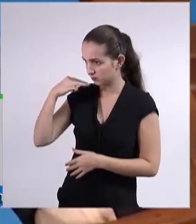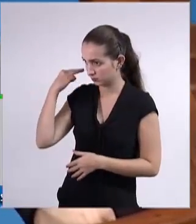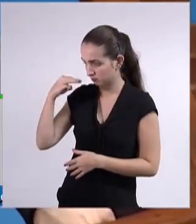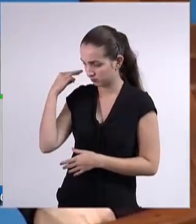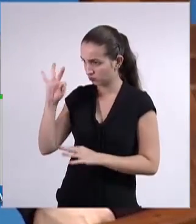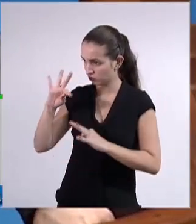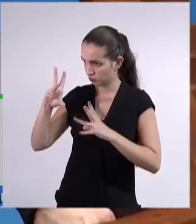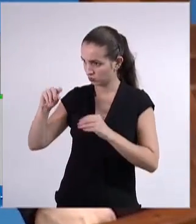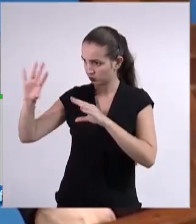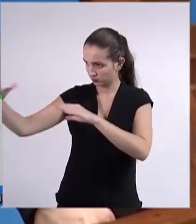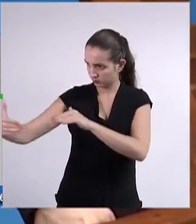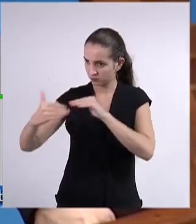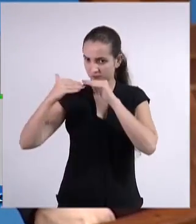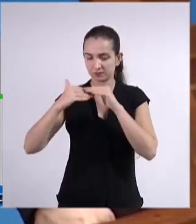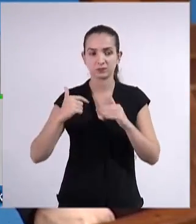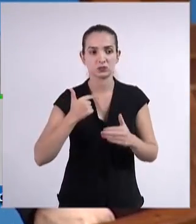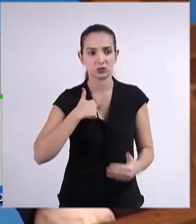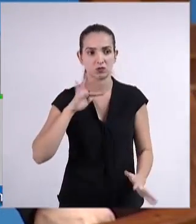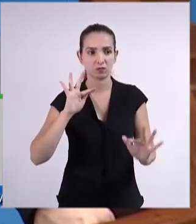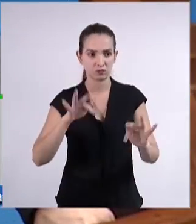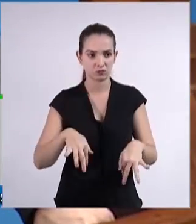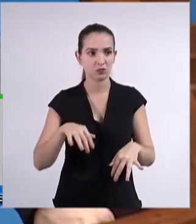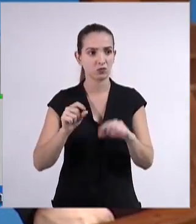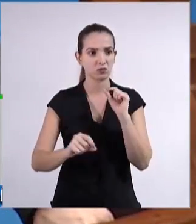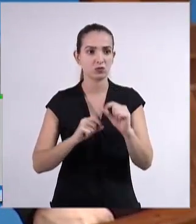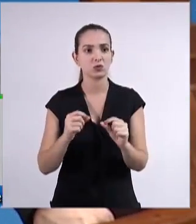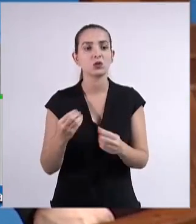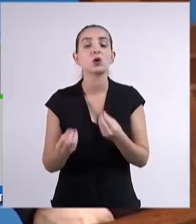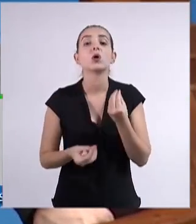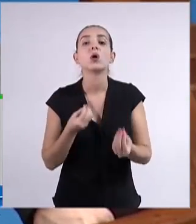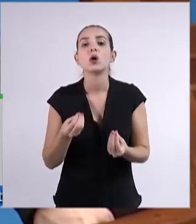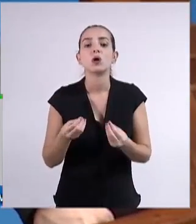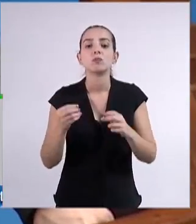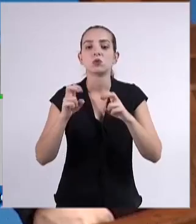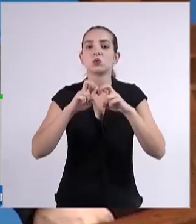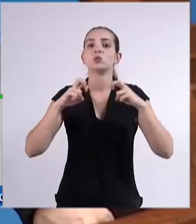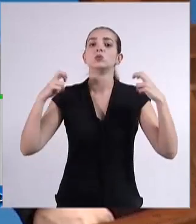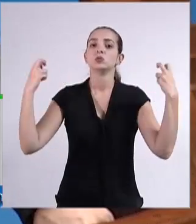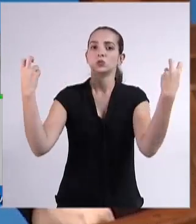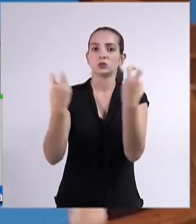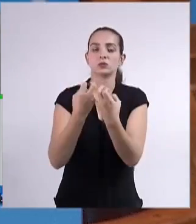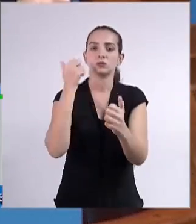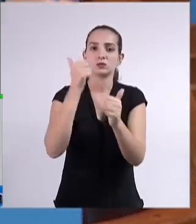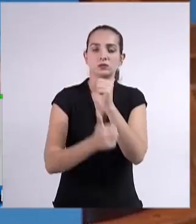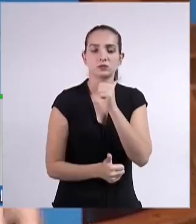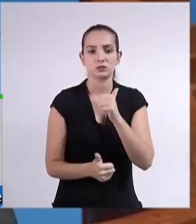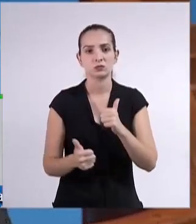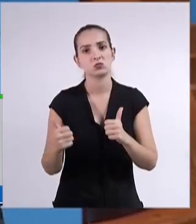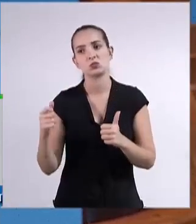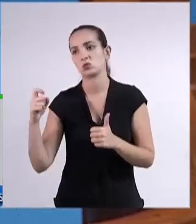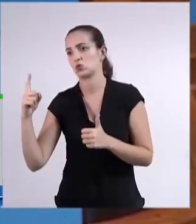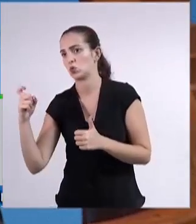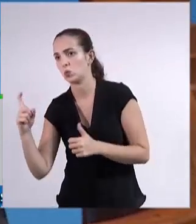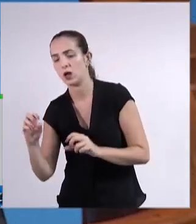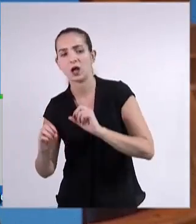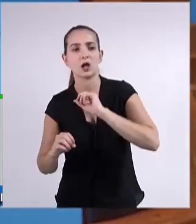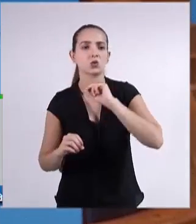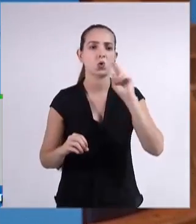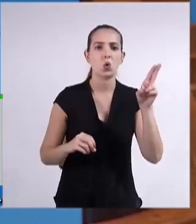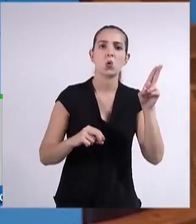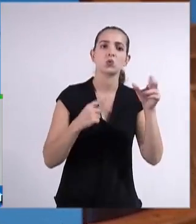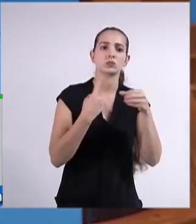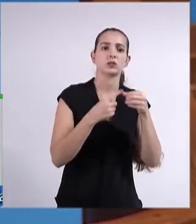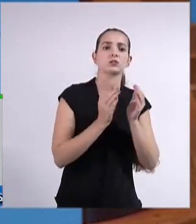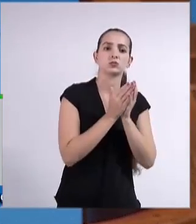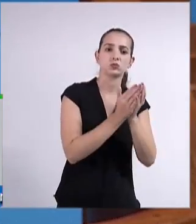Excelência ao meu, e encerrando mesmo, dizer como é que vai se manter o estádio, seja o Douradão, Arthur Marinho em